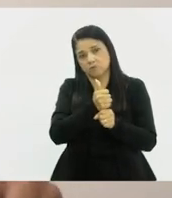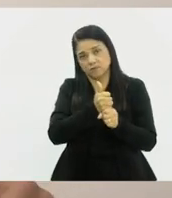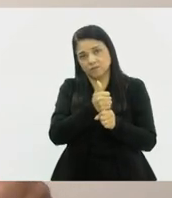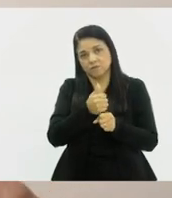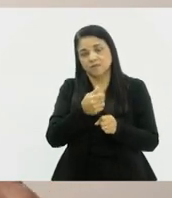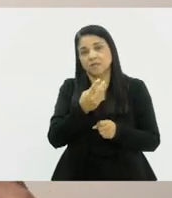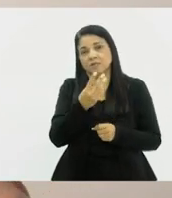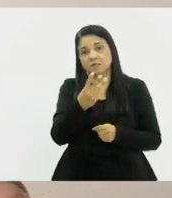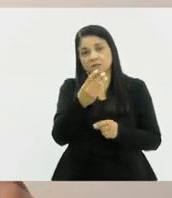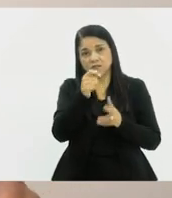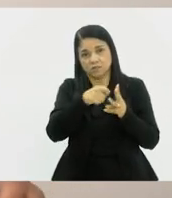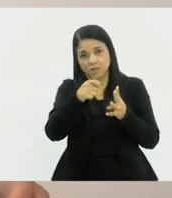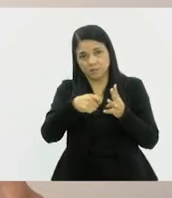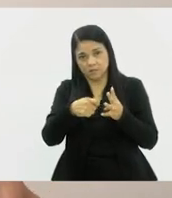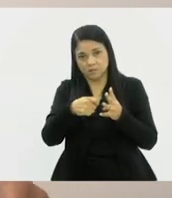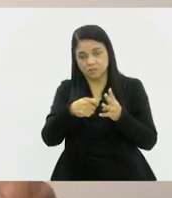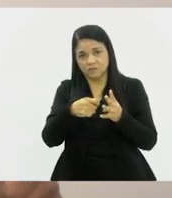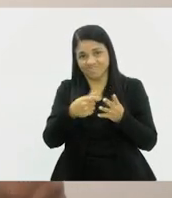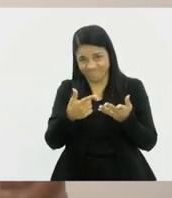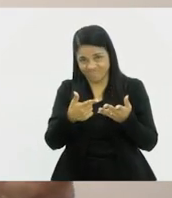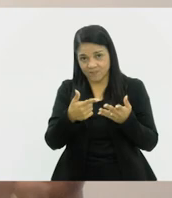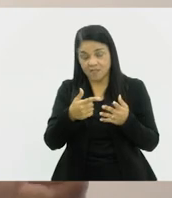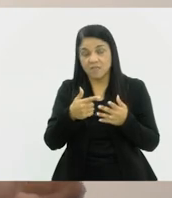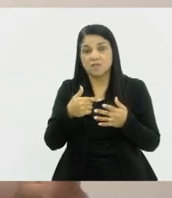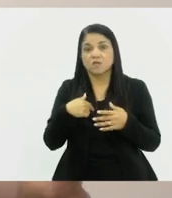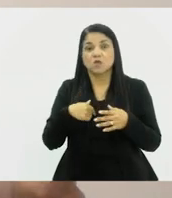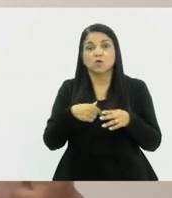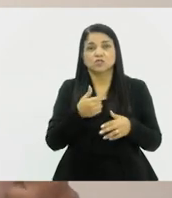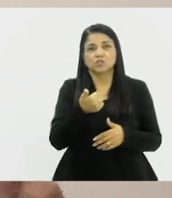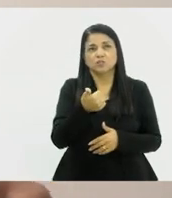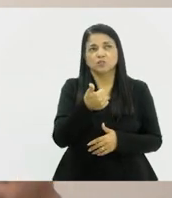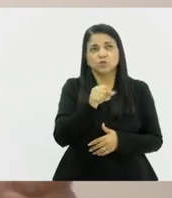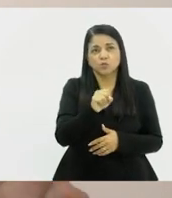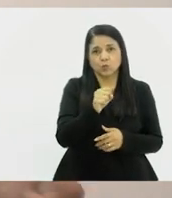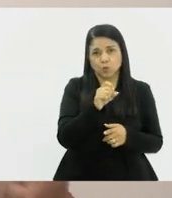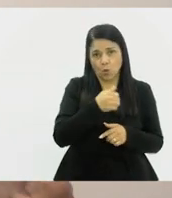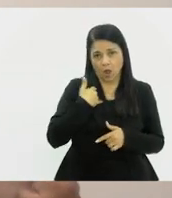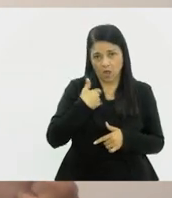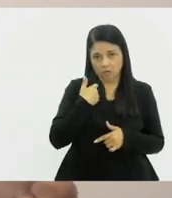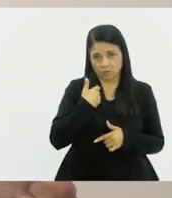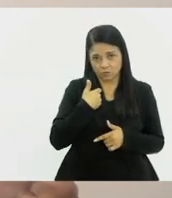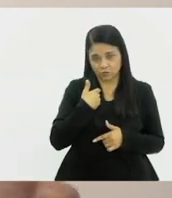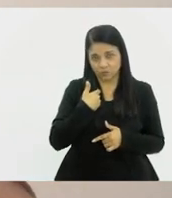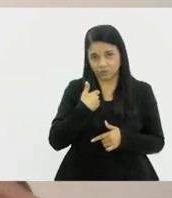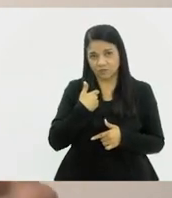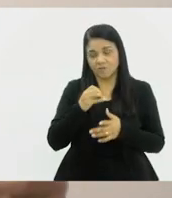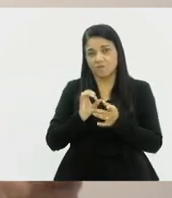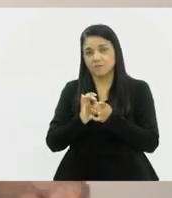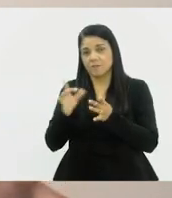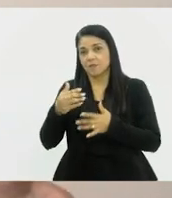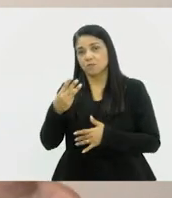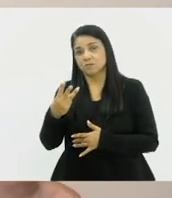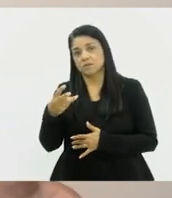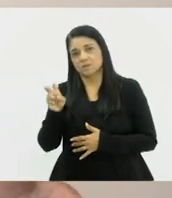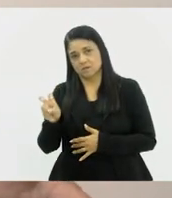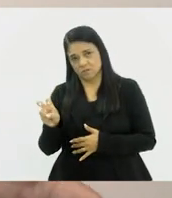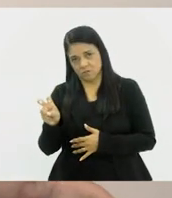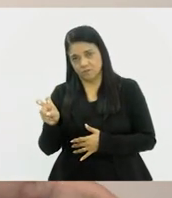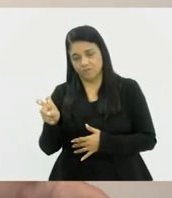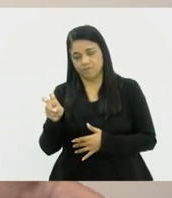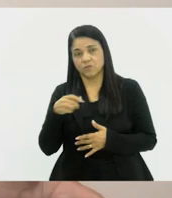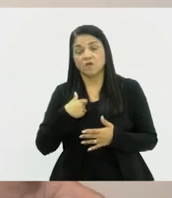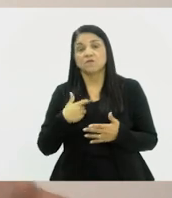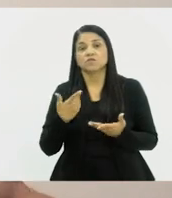anos saí com 35 quer dizer eu fui condenado no tráfico não fui pego nem com uma grama de droga fui condenado por